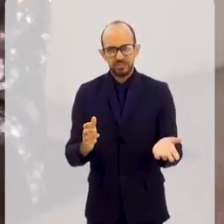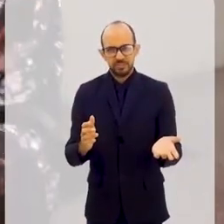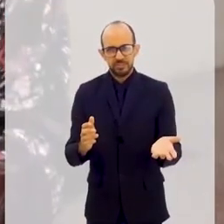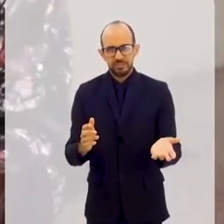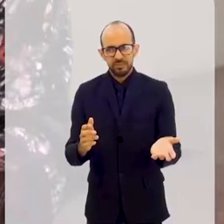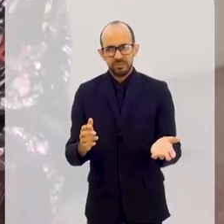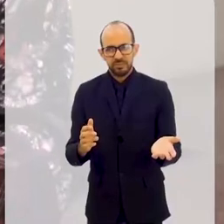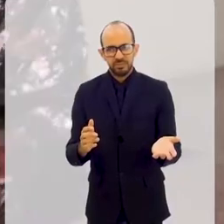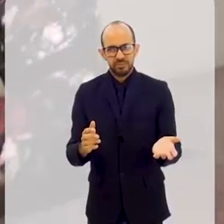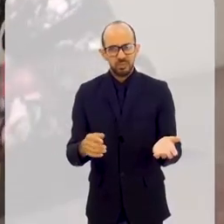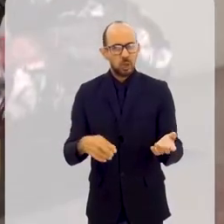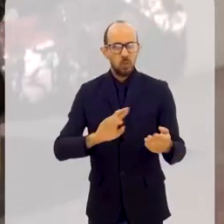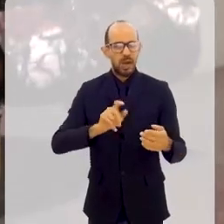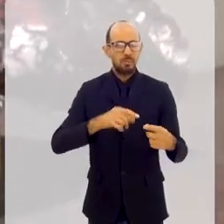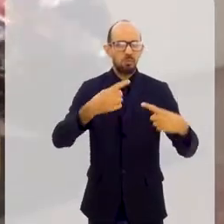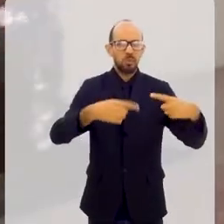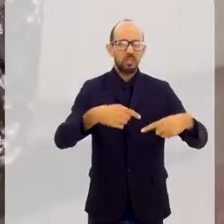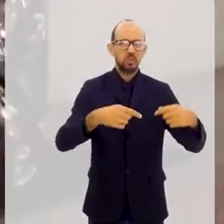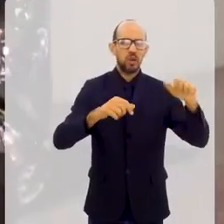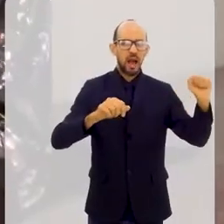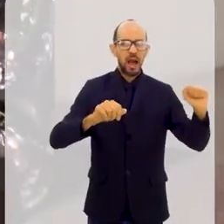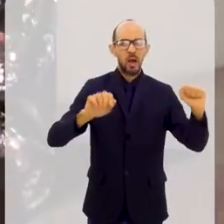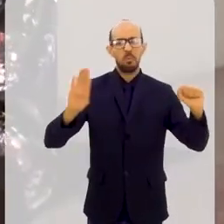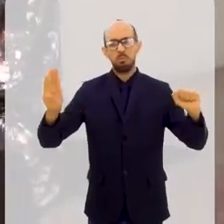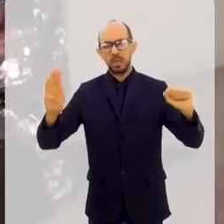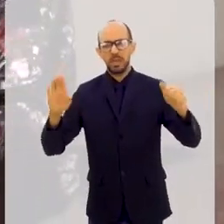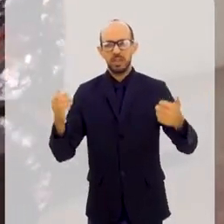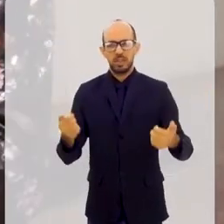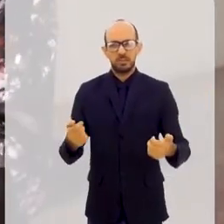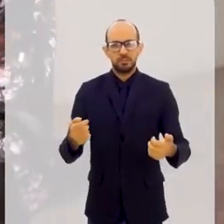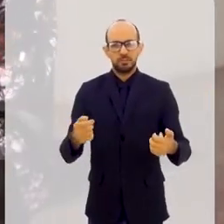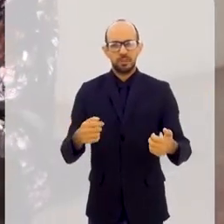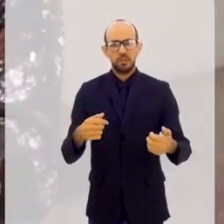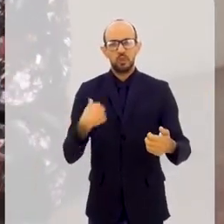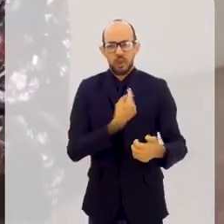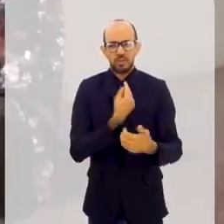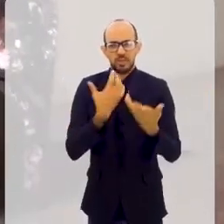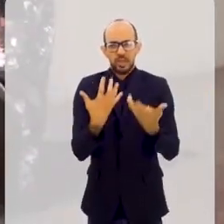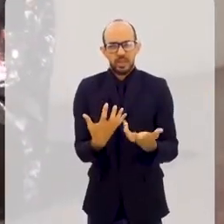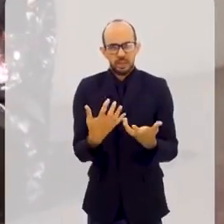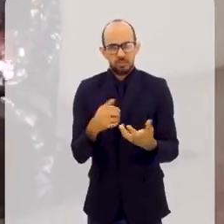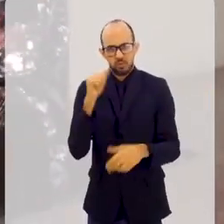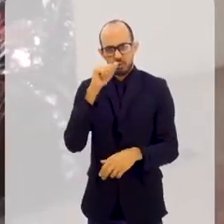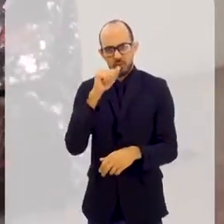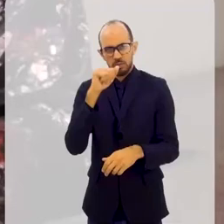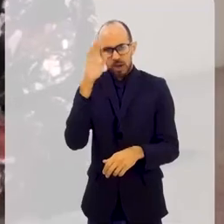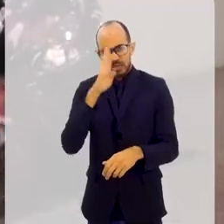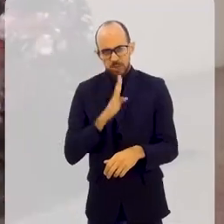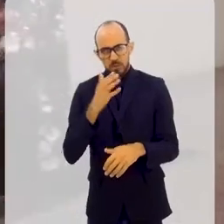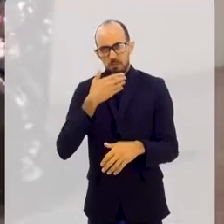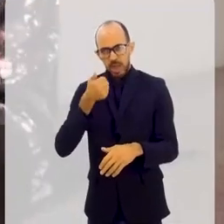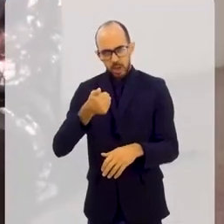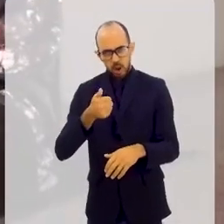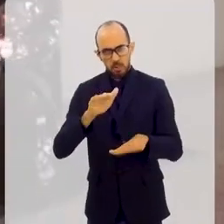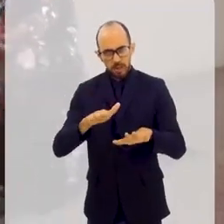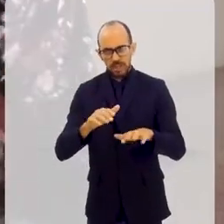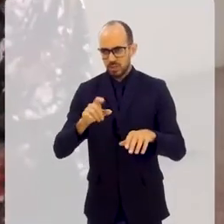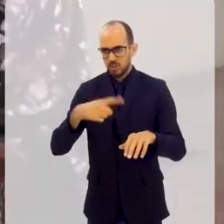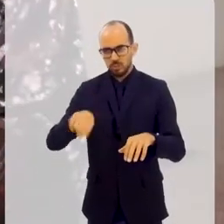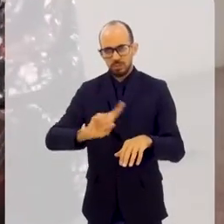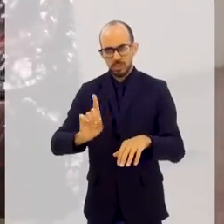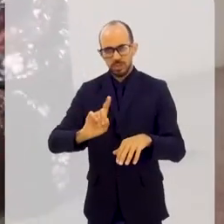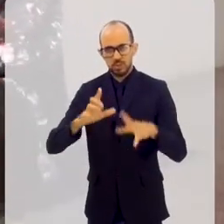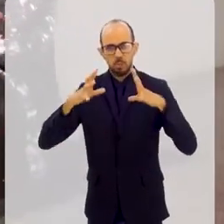paga ninguém que nessa da existência sua eu sei que é um Brasil melhor assim querendo um Brasil melhor